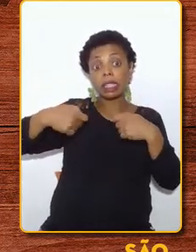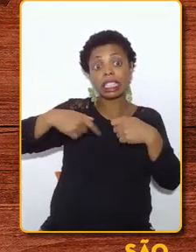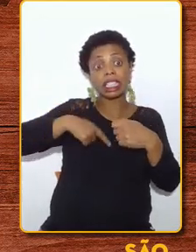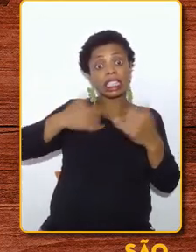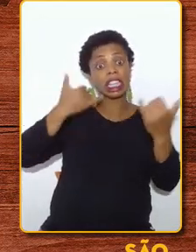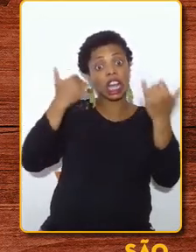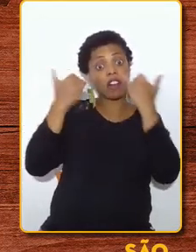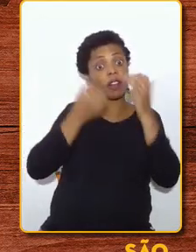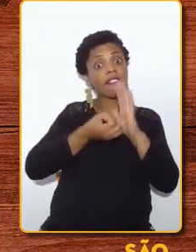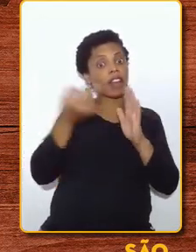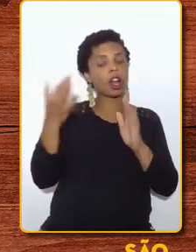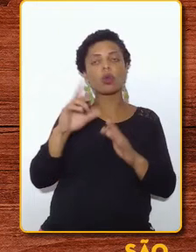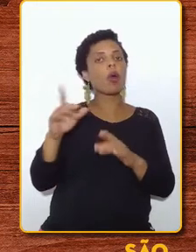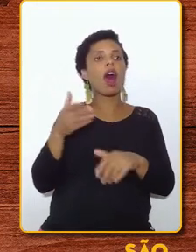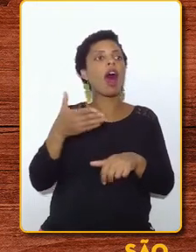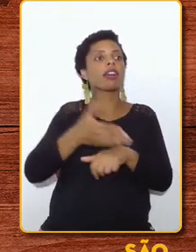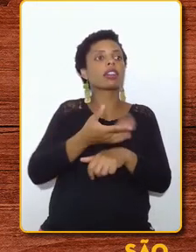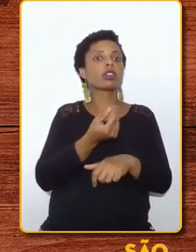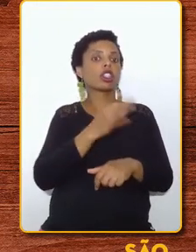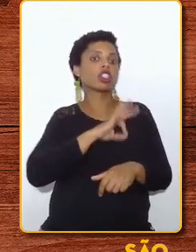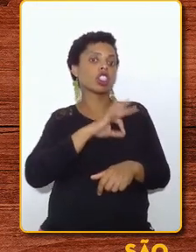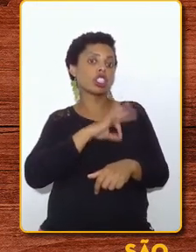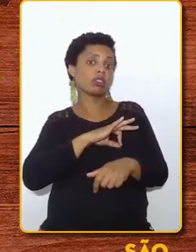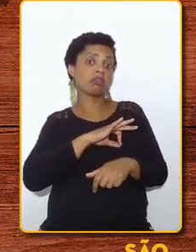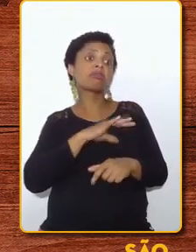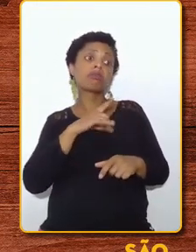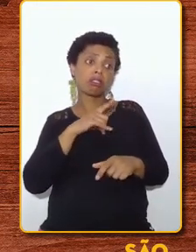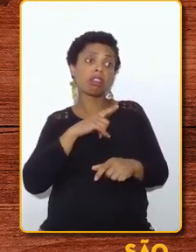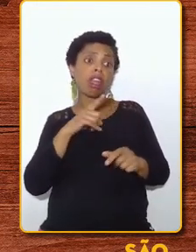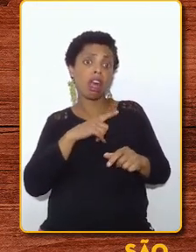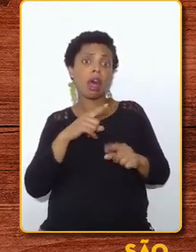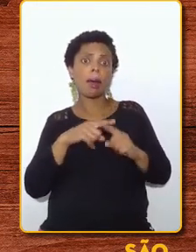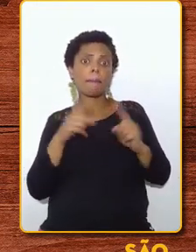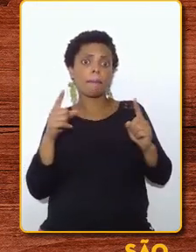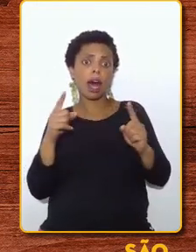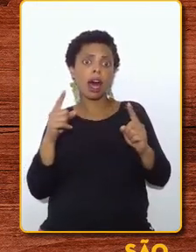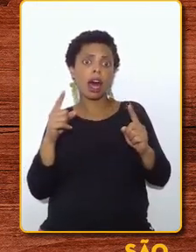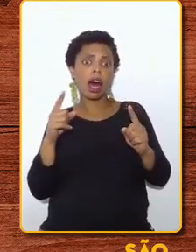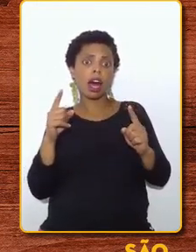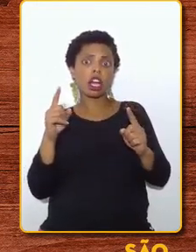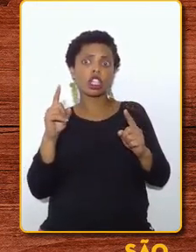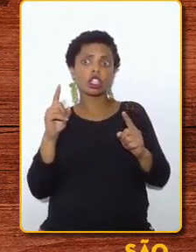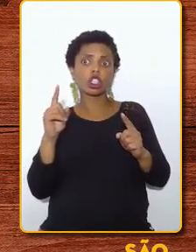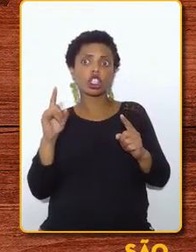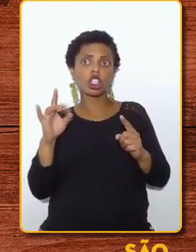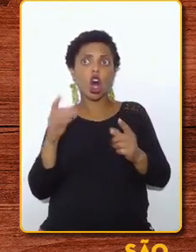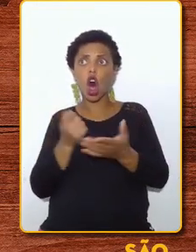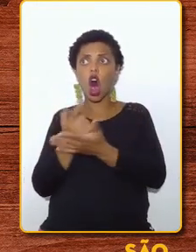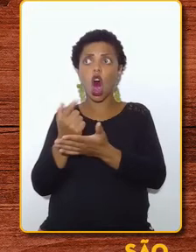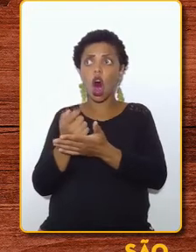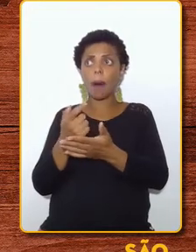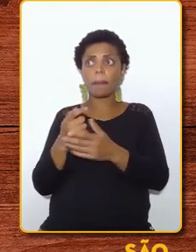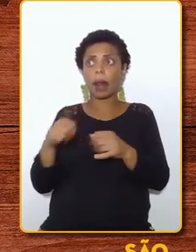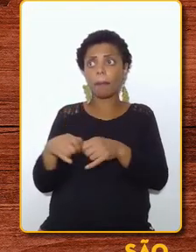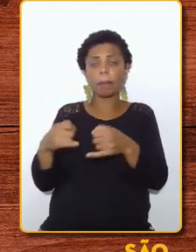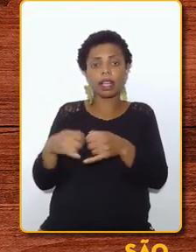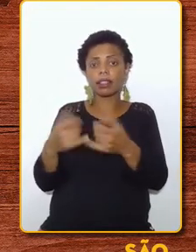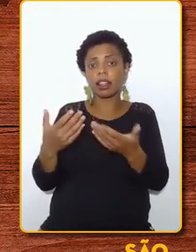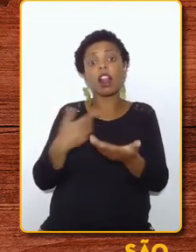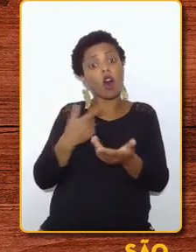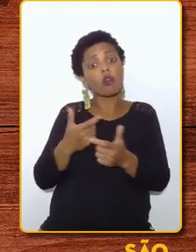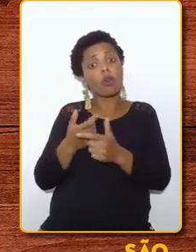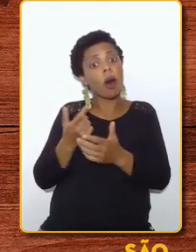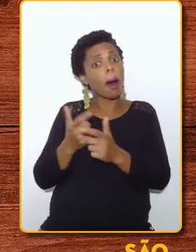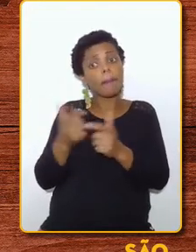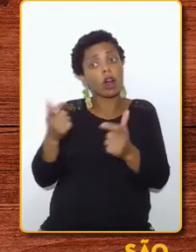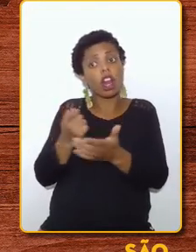acesso à renda. Eu tenho acesso à renda e só tenho acesso a porcariito, eu vou comprar mais porcariito. Essa